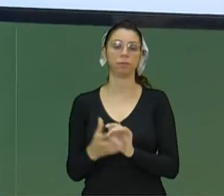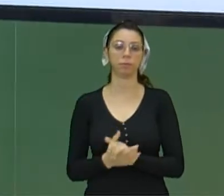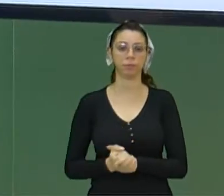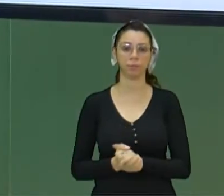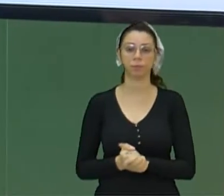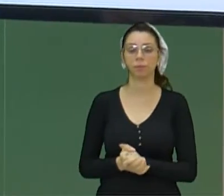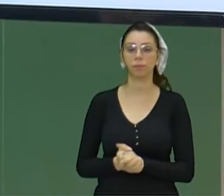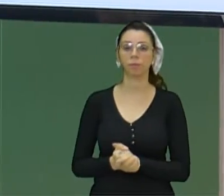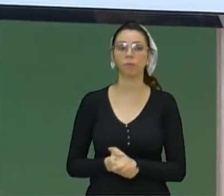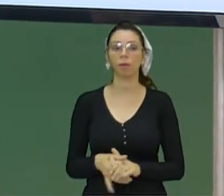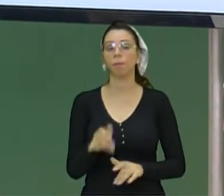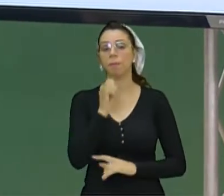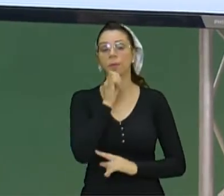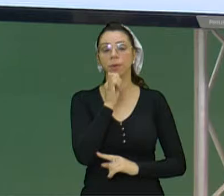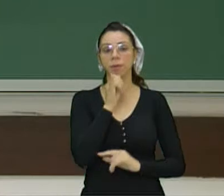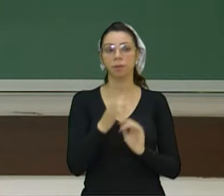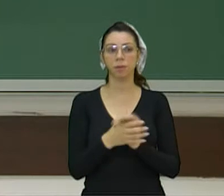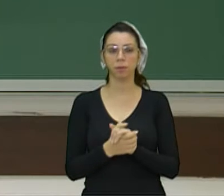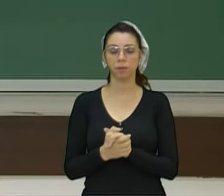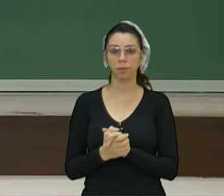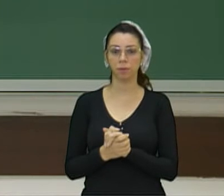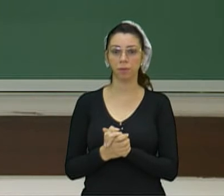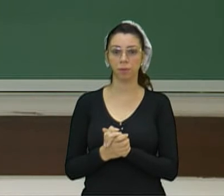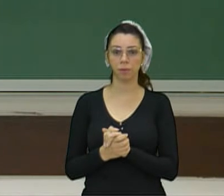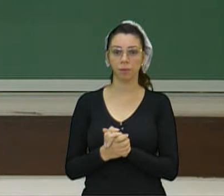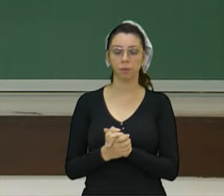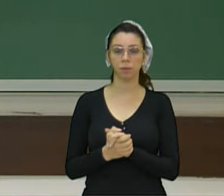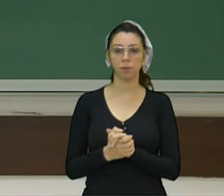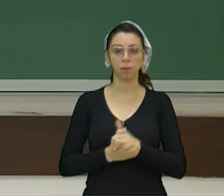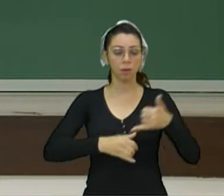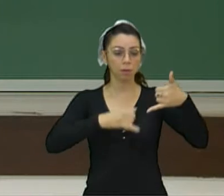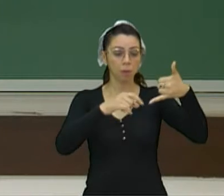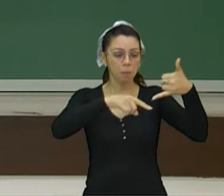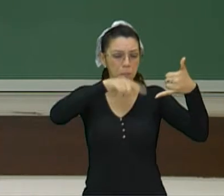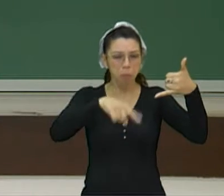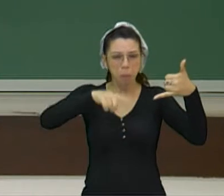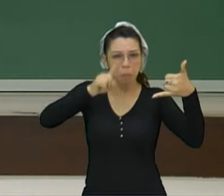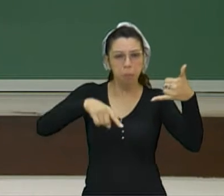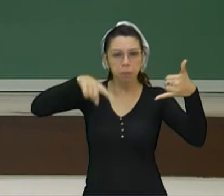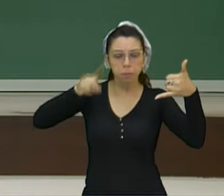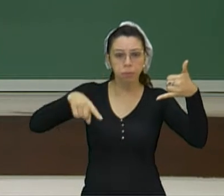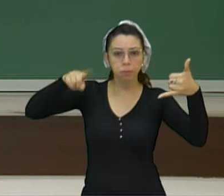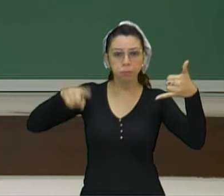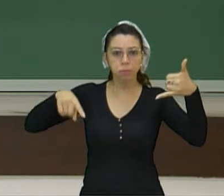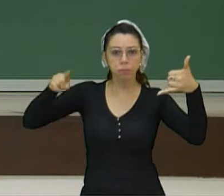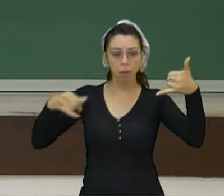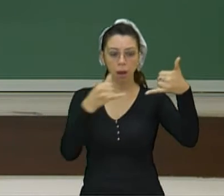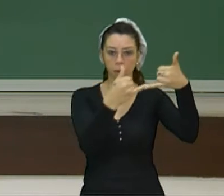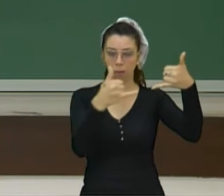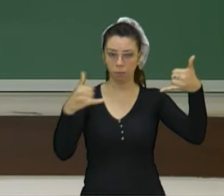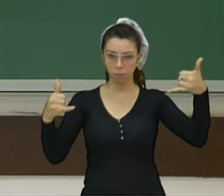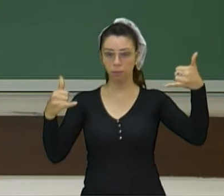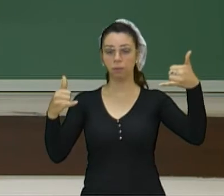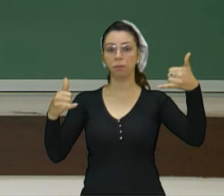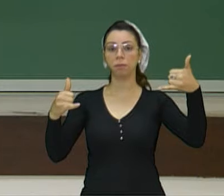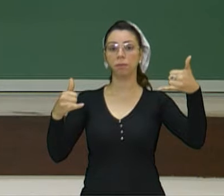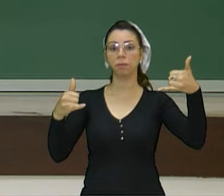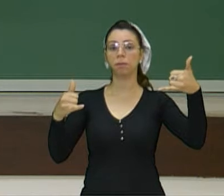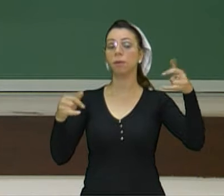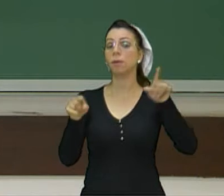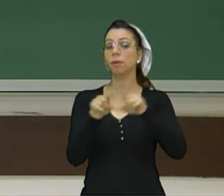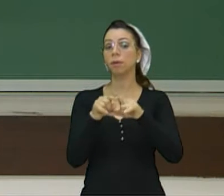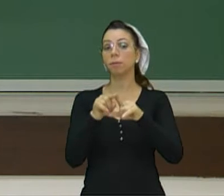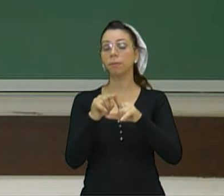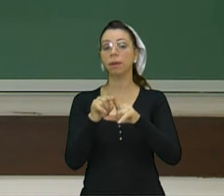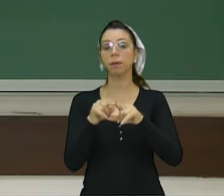exemplo, ó, quanto maior a intensidade da corrente elétrica transportada, maior vai ser a perda